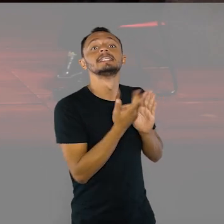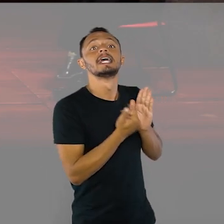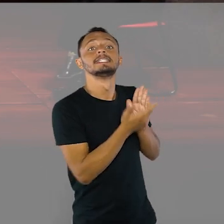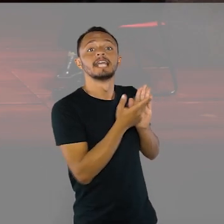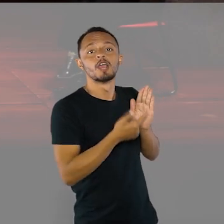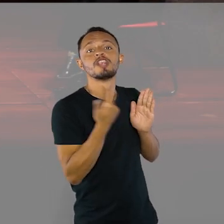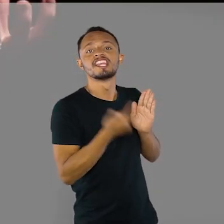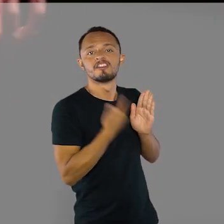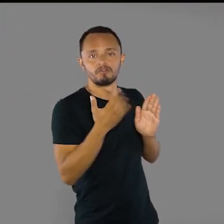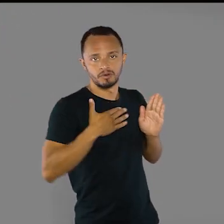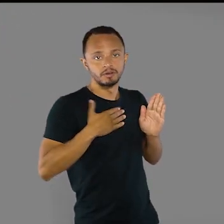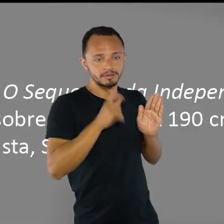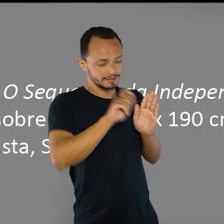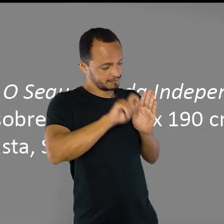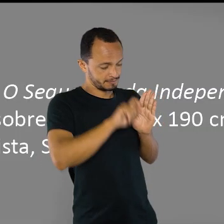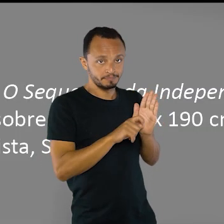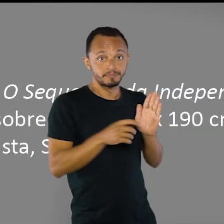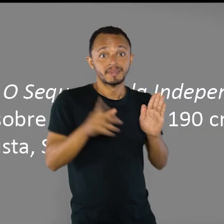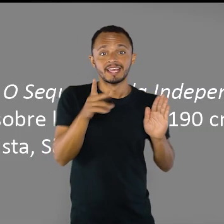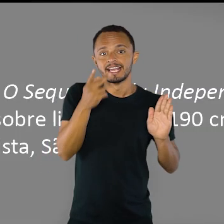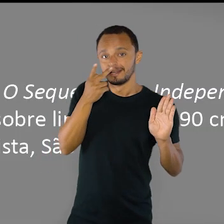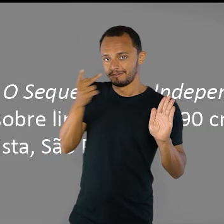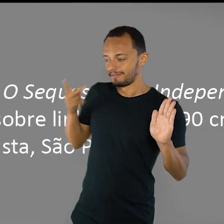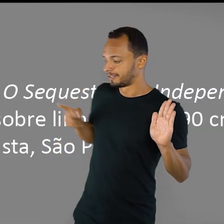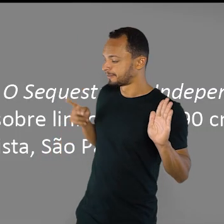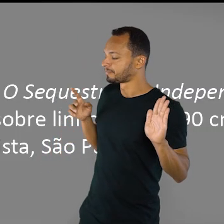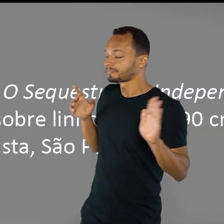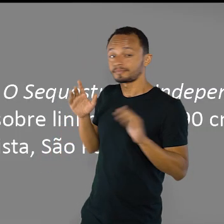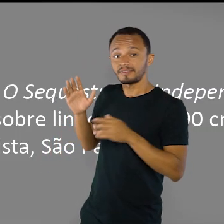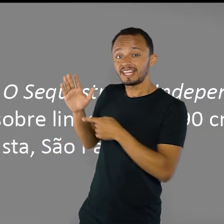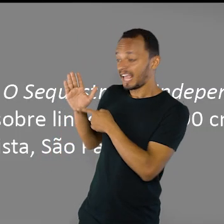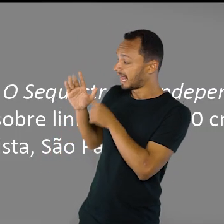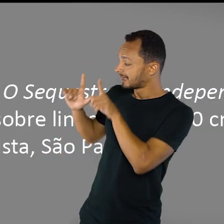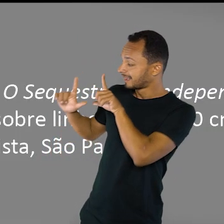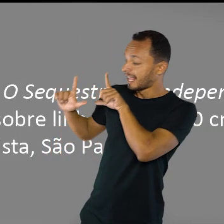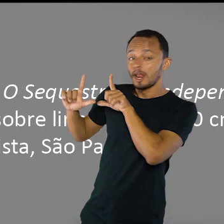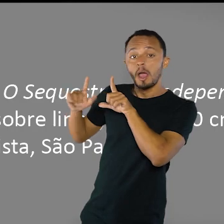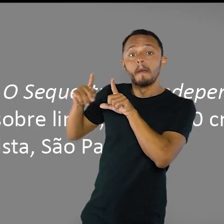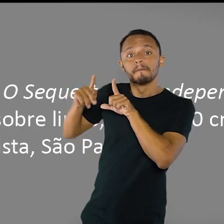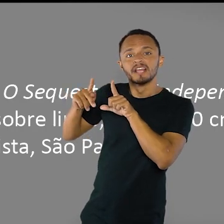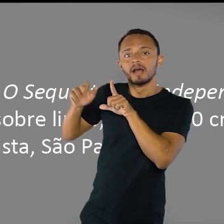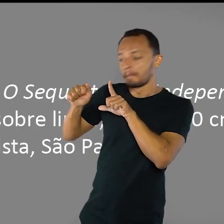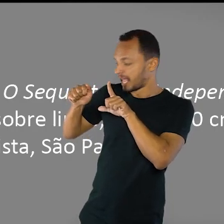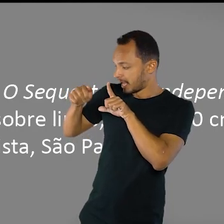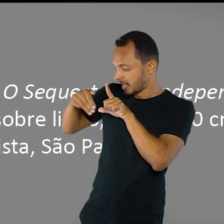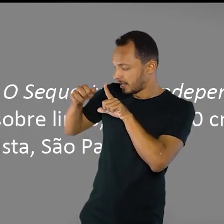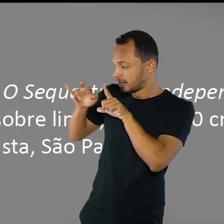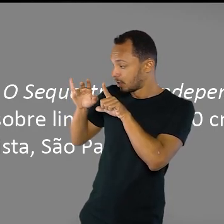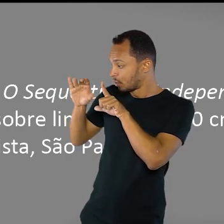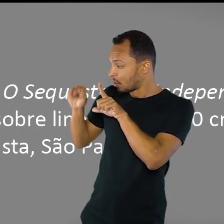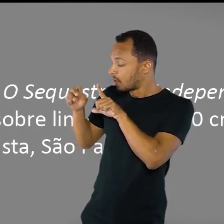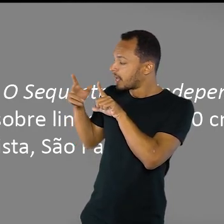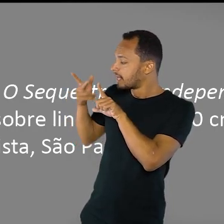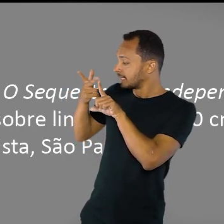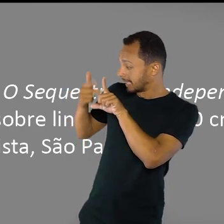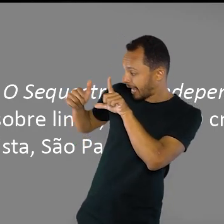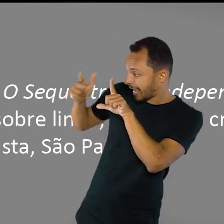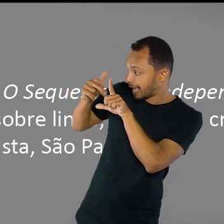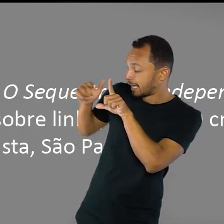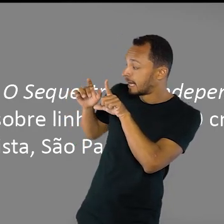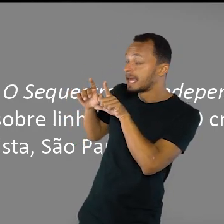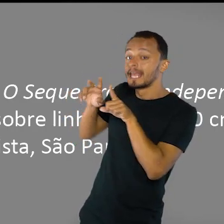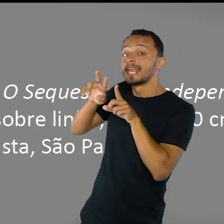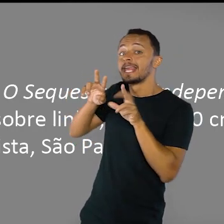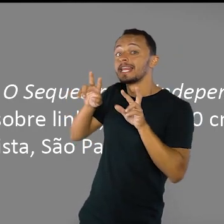tela do Pedro Américo e inverteu o sentido dessa tela. Vocês veem o D. Pedro mais